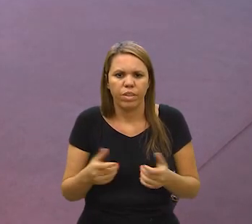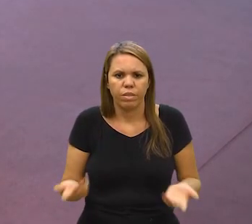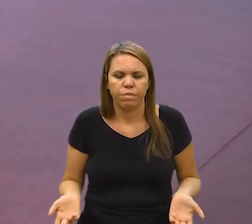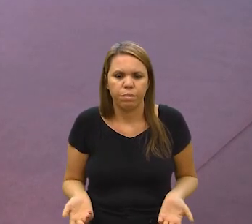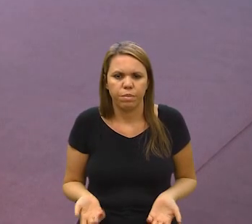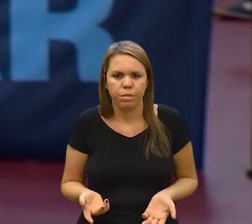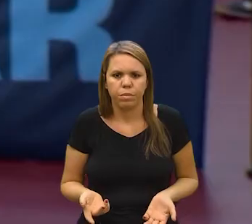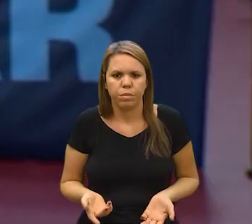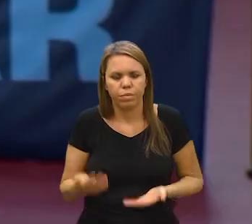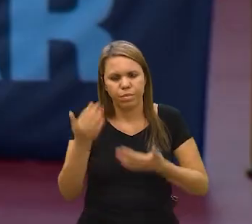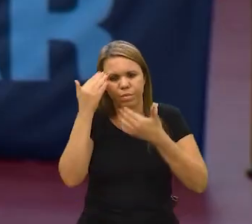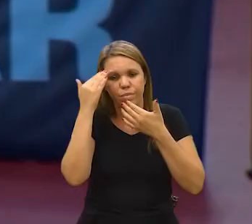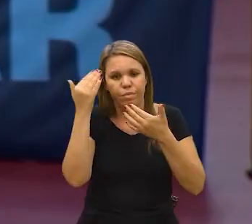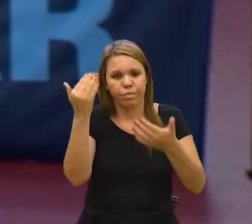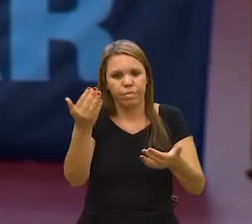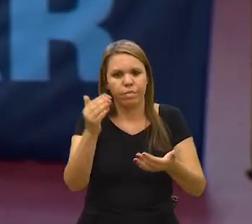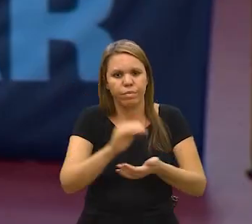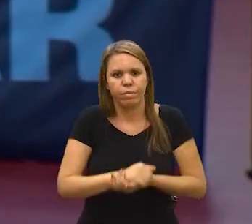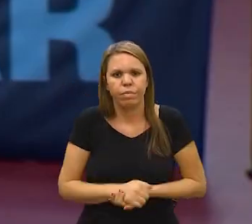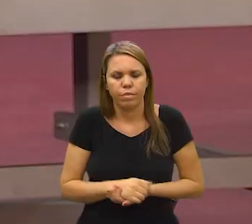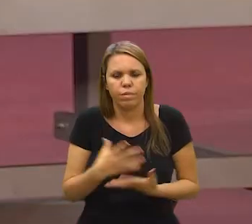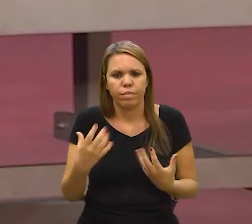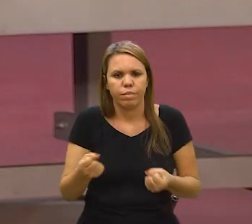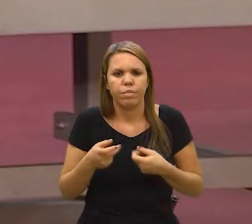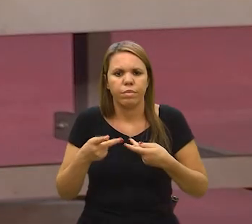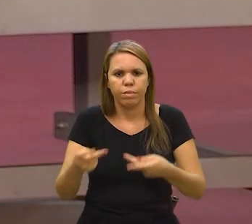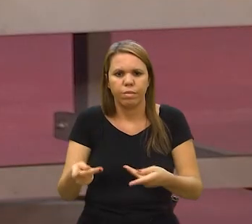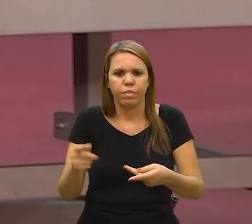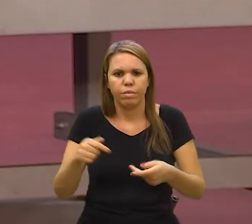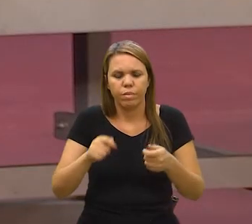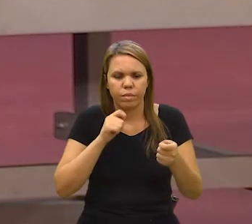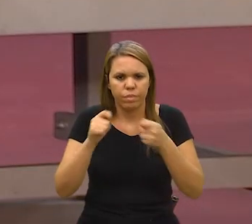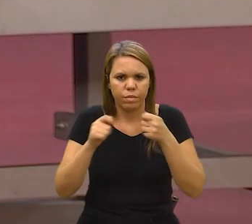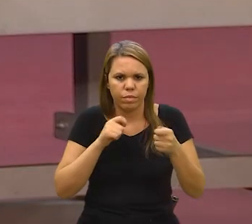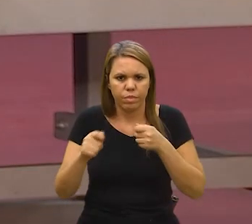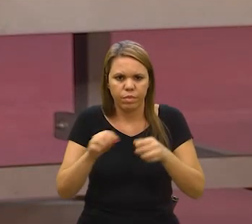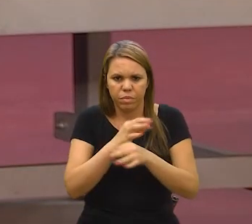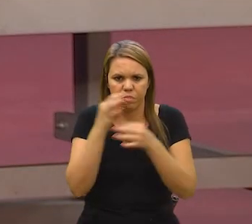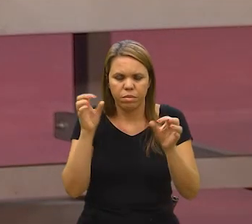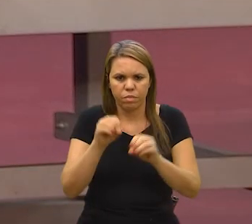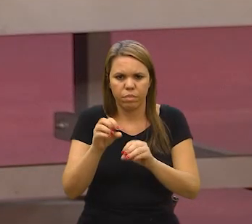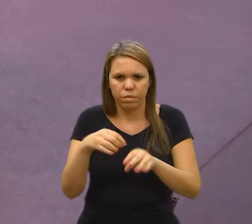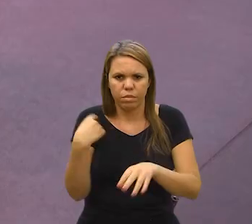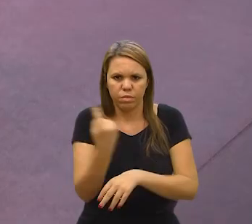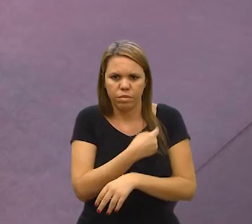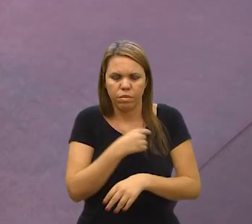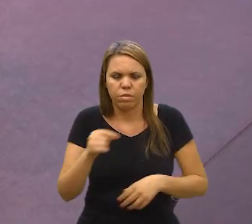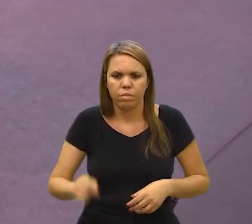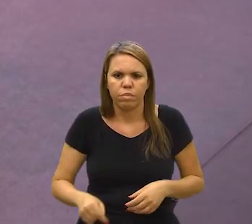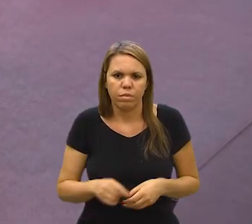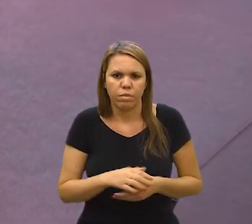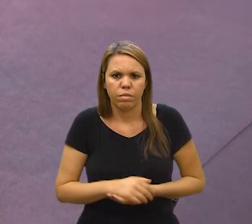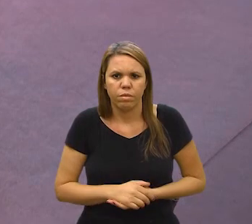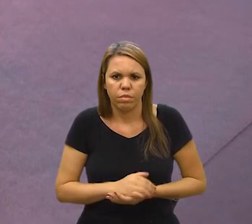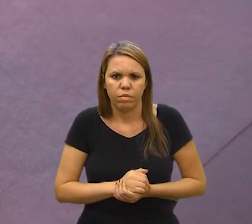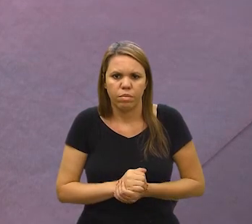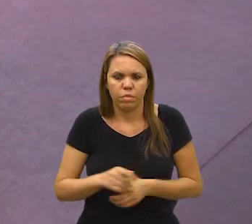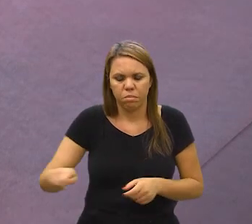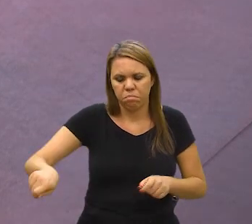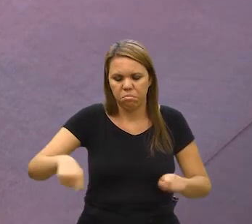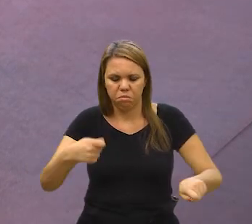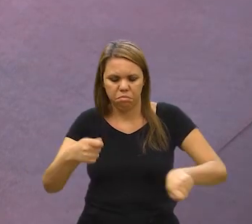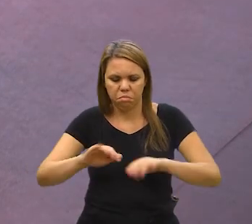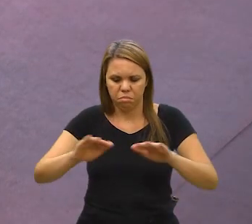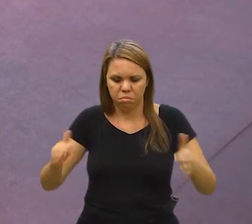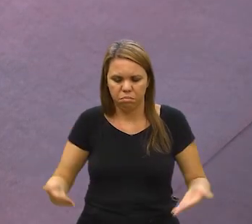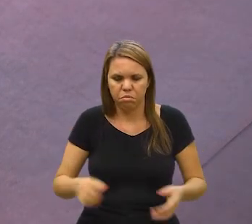dá para fazer. Luiz Felipe, muito obrigado por ter aceito o convite para esta entrevista. Deu uma aula para a gente aí de